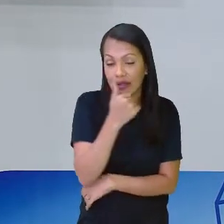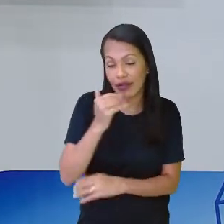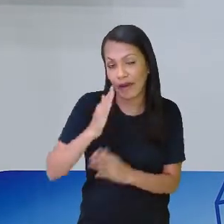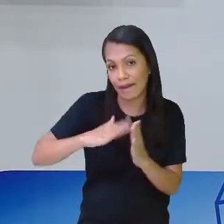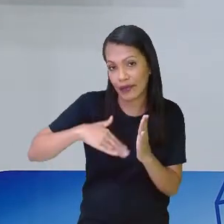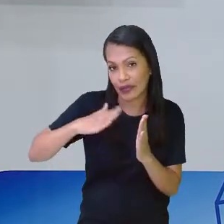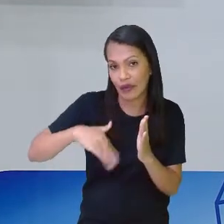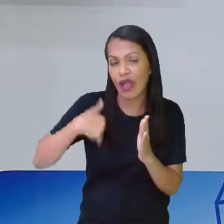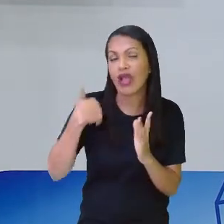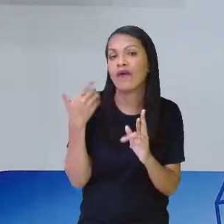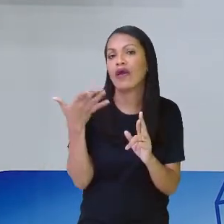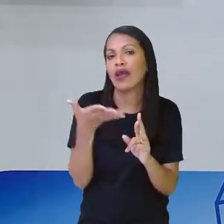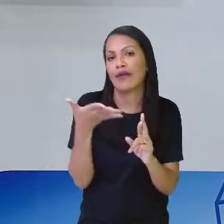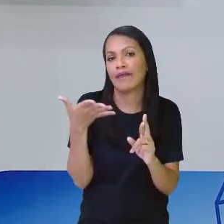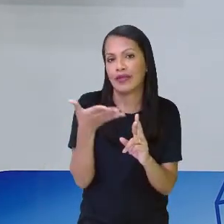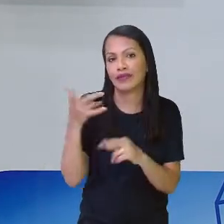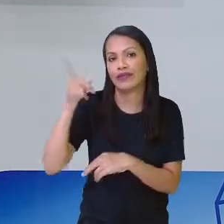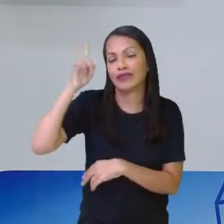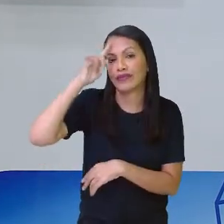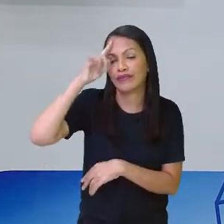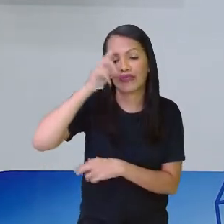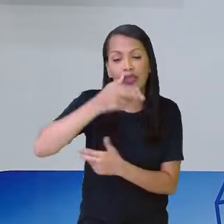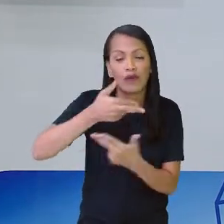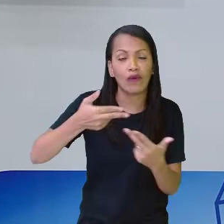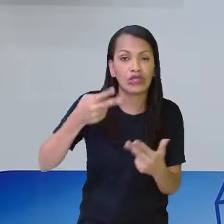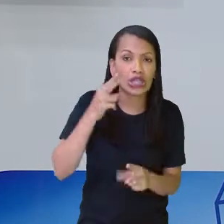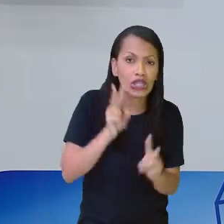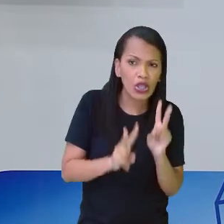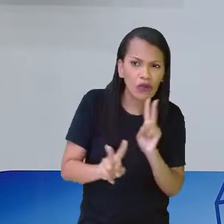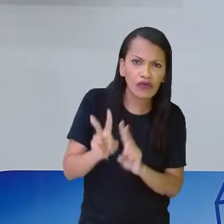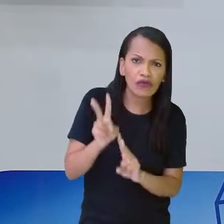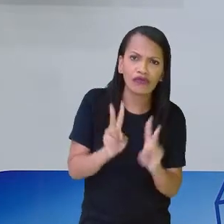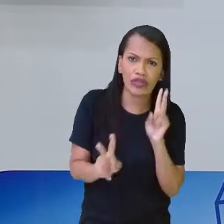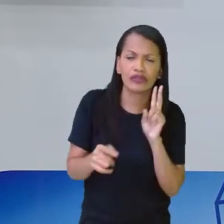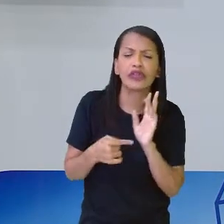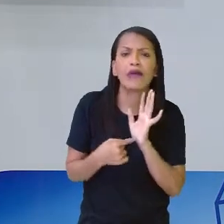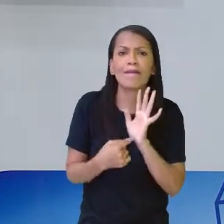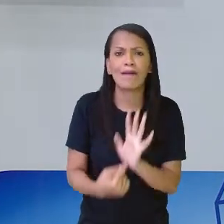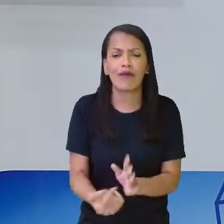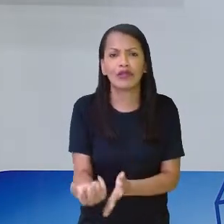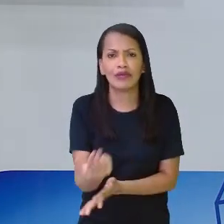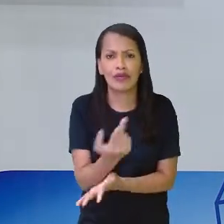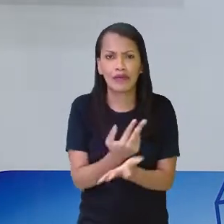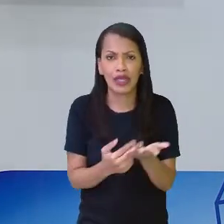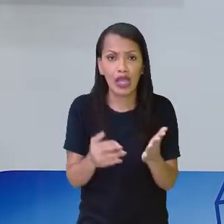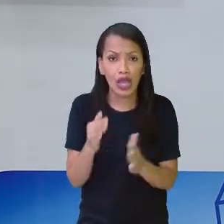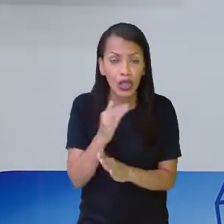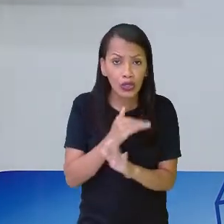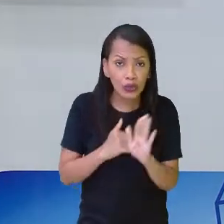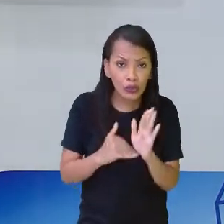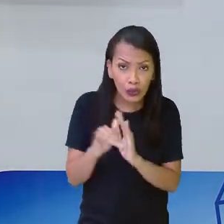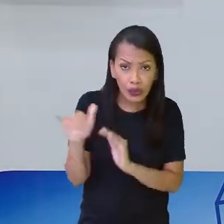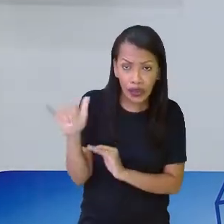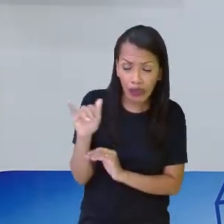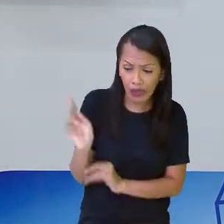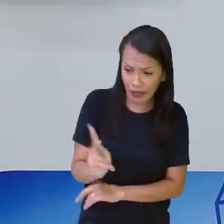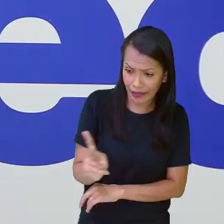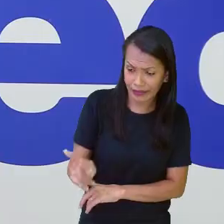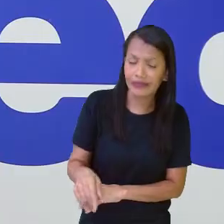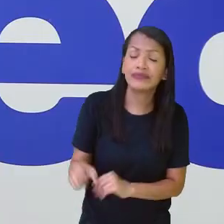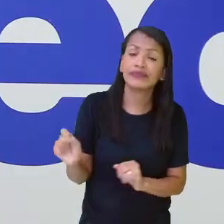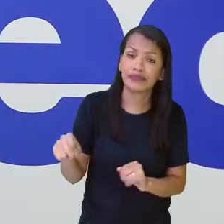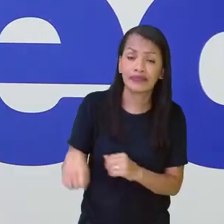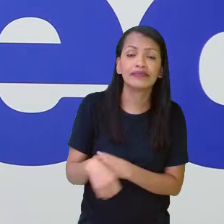Essa é uma das representações do cotidiano, coisas que eu vejo e eu representei no papel. Tudo tranquilo por aí, né, professora? Pra gente encerrar.